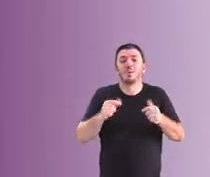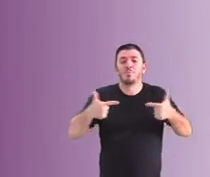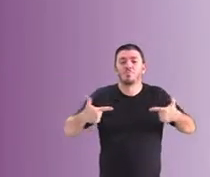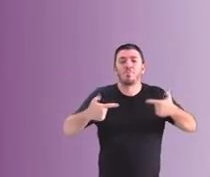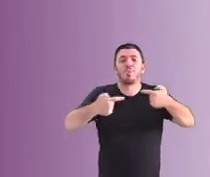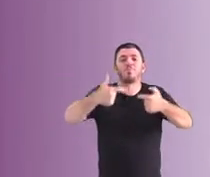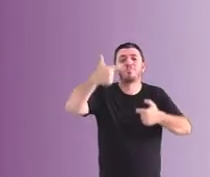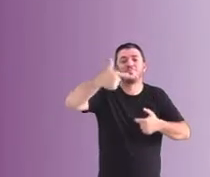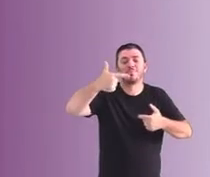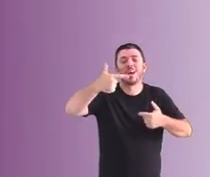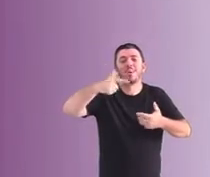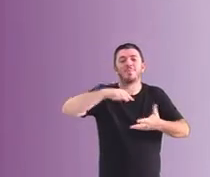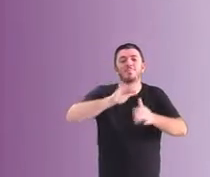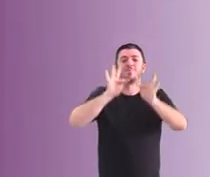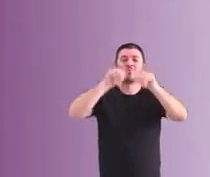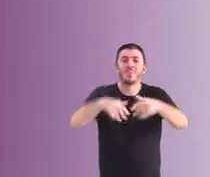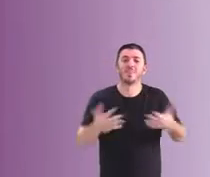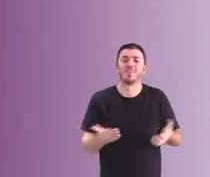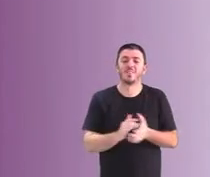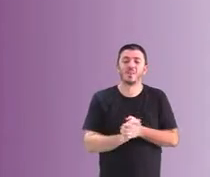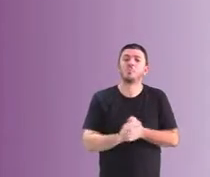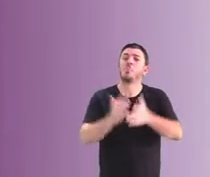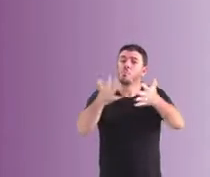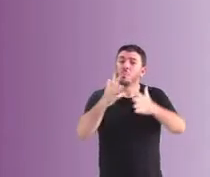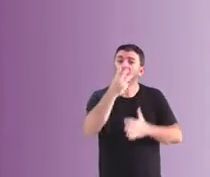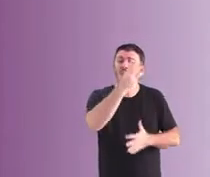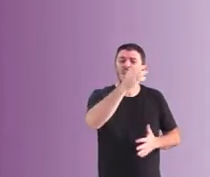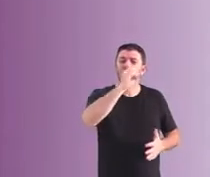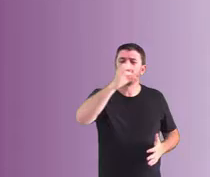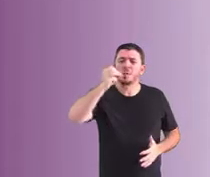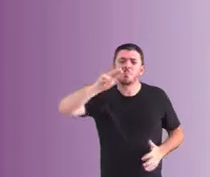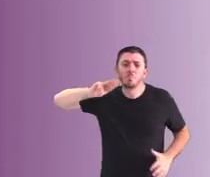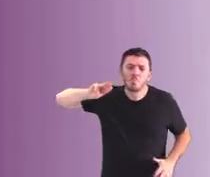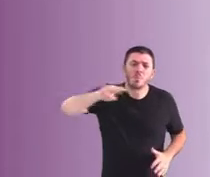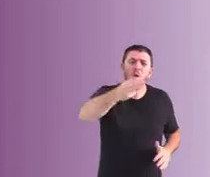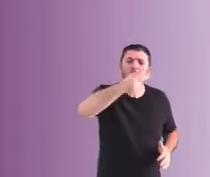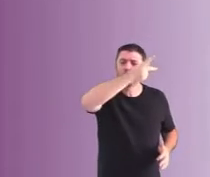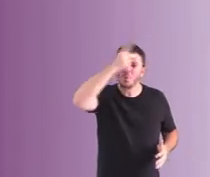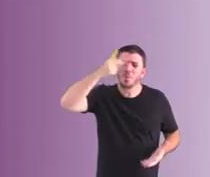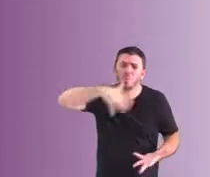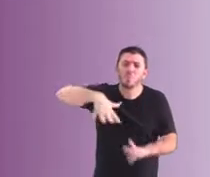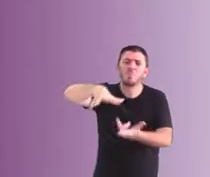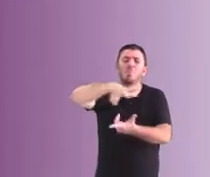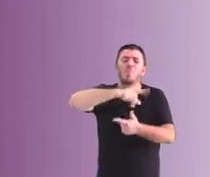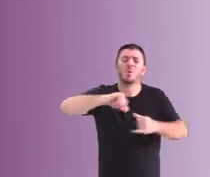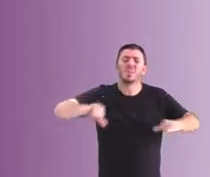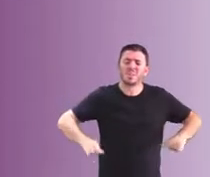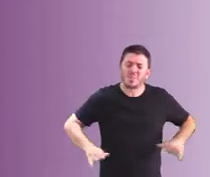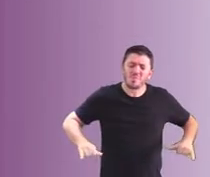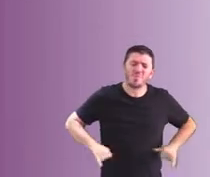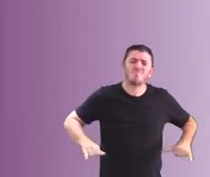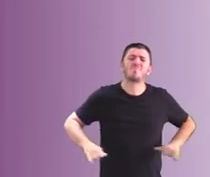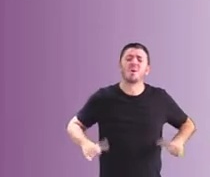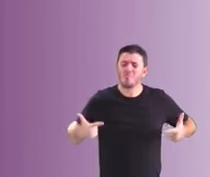Cerca de 300 milhões de pessoas foram afetadas pela violência, entre mortos, feridos, órfãos e